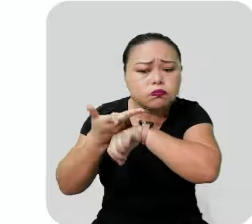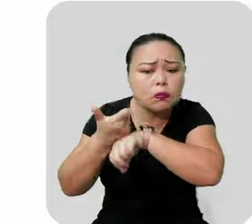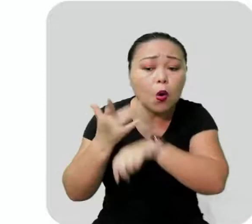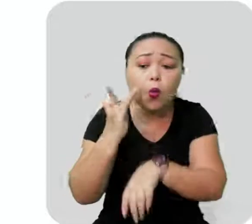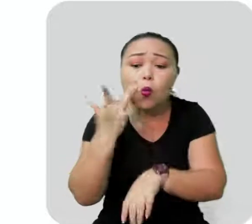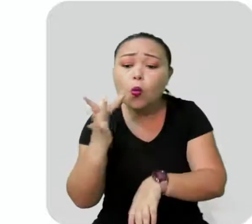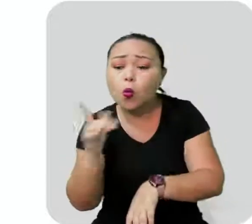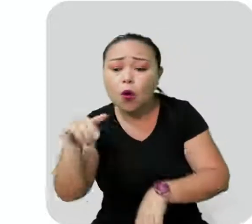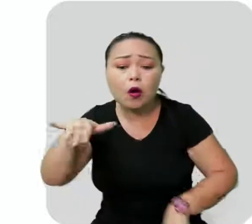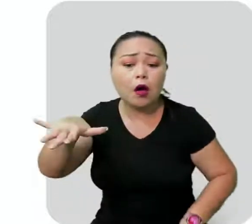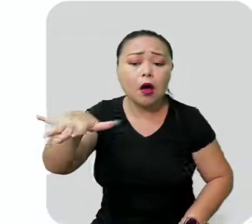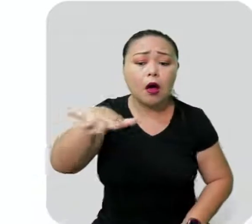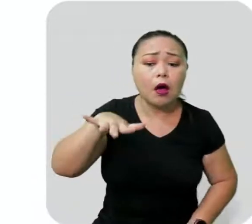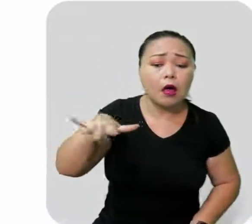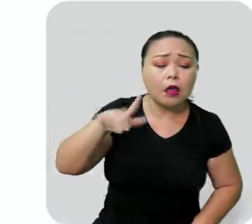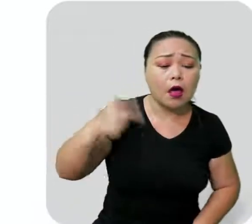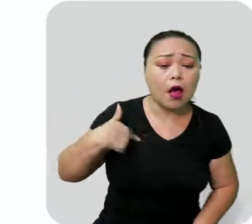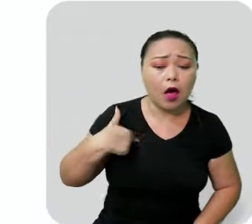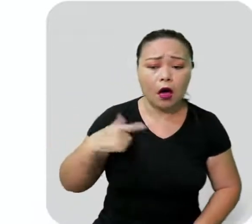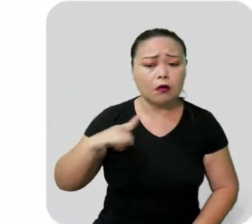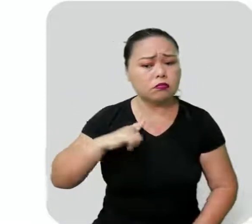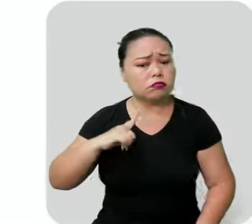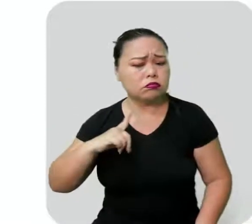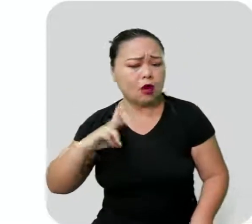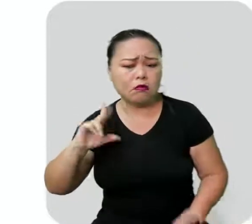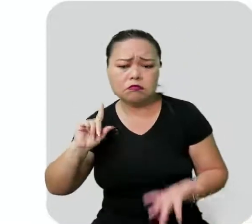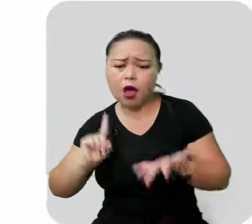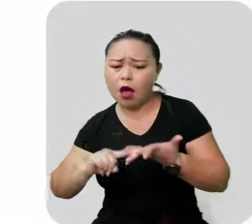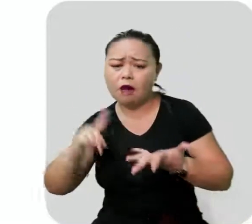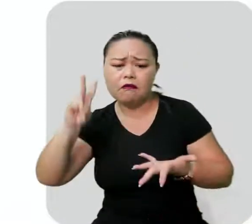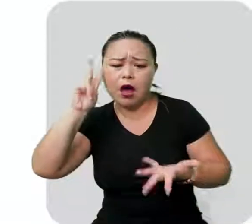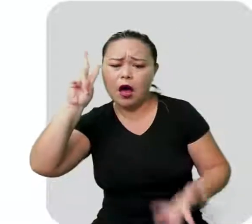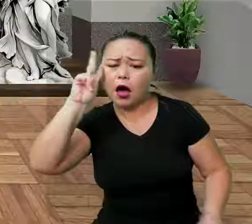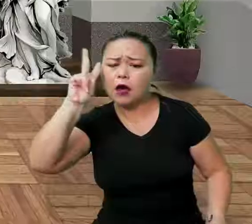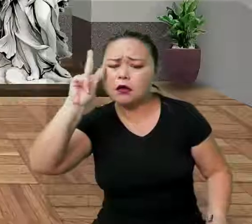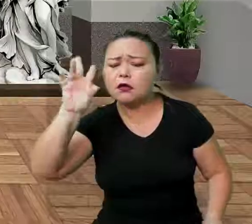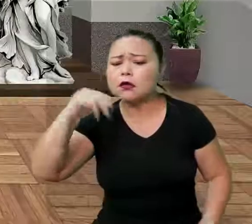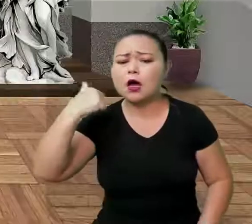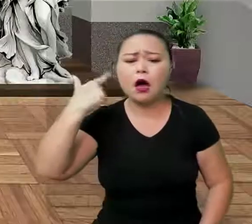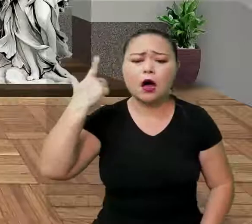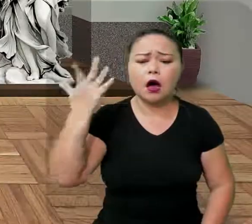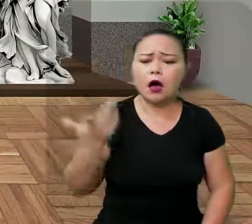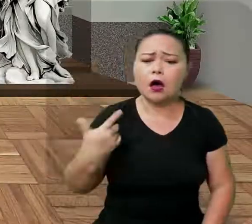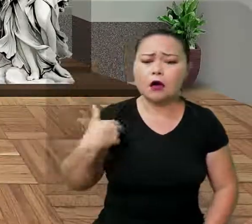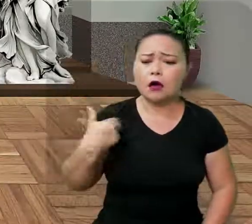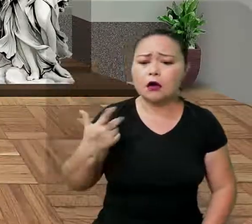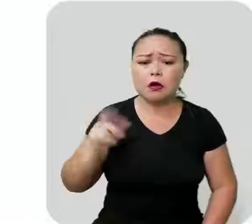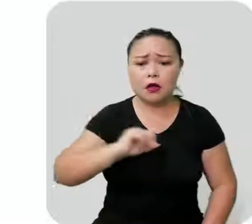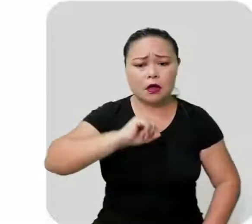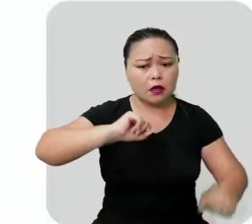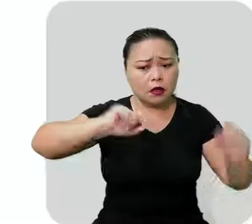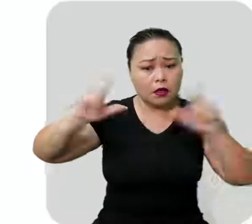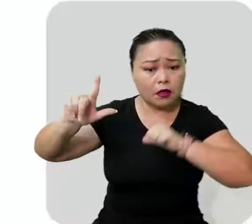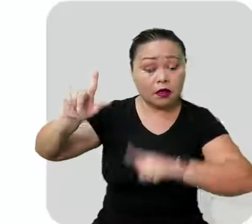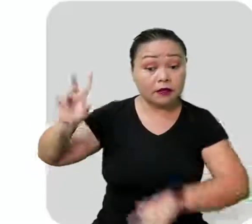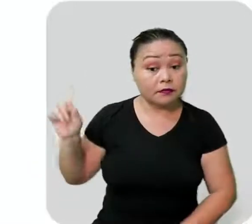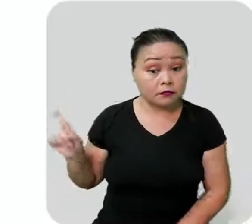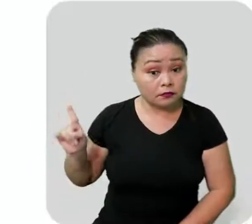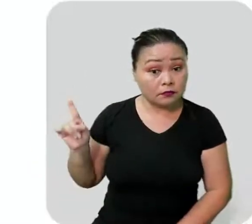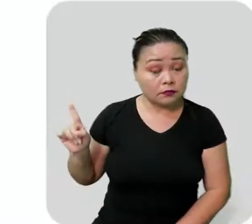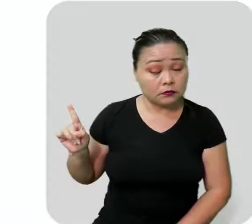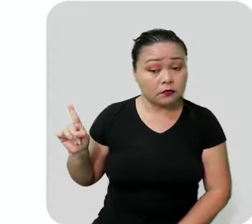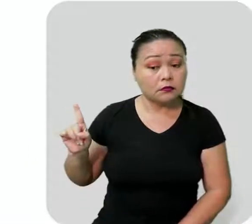Sara não existe várias várias história em relação a essa Natal pra mim por